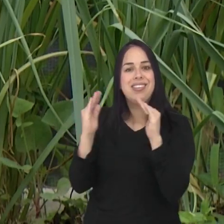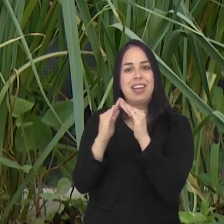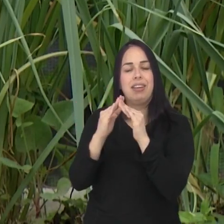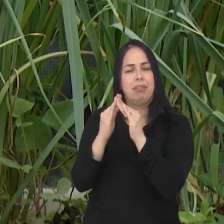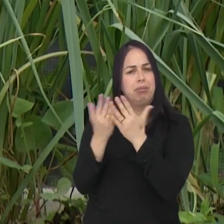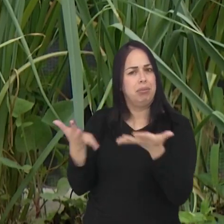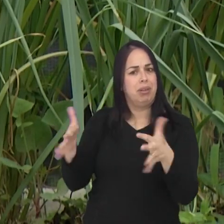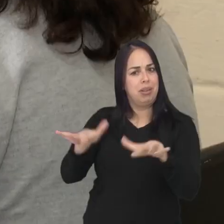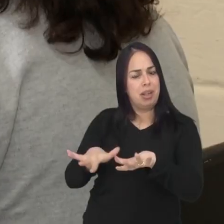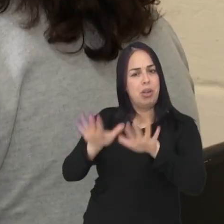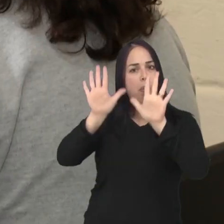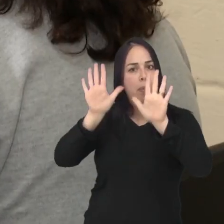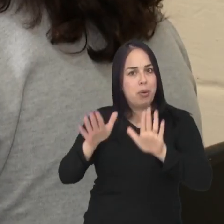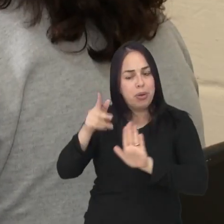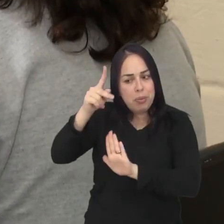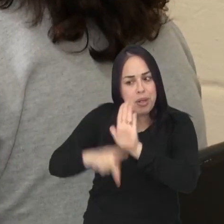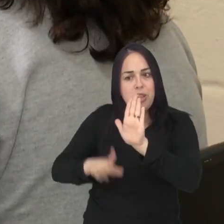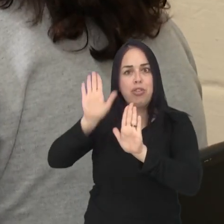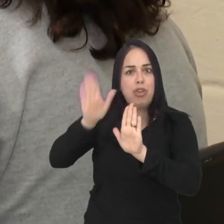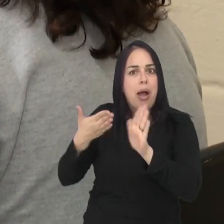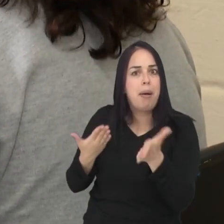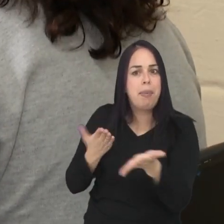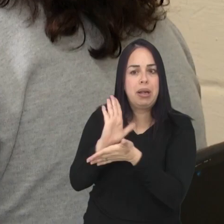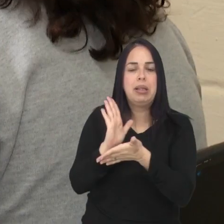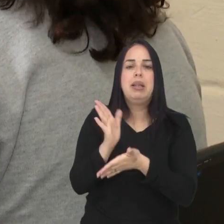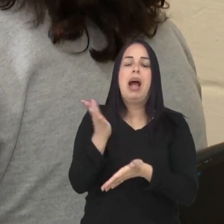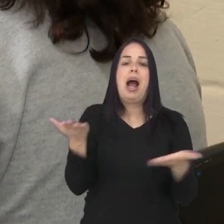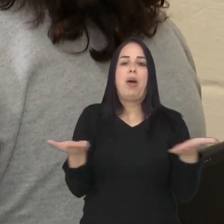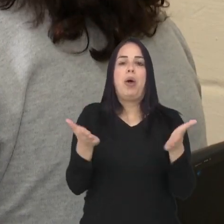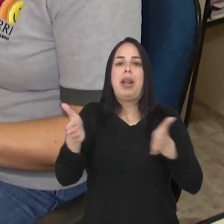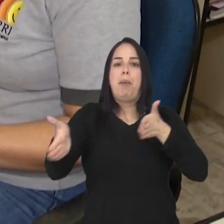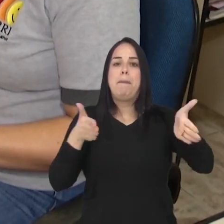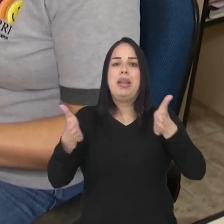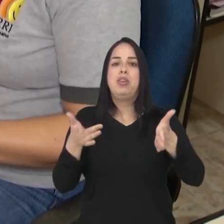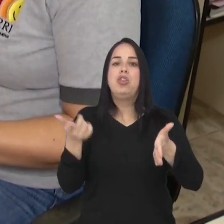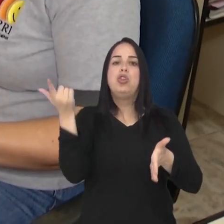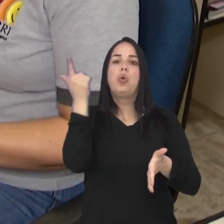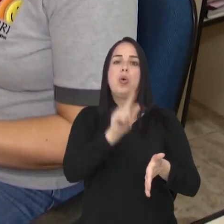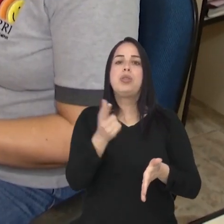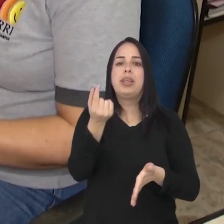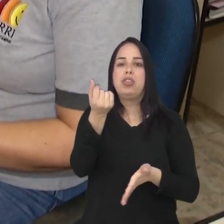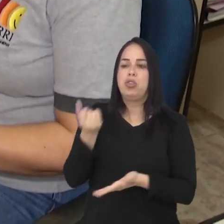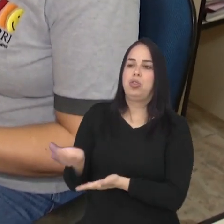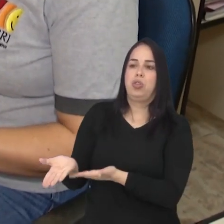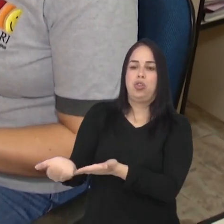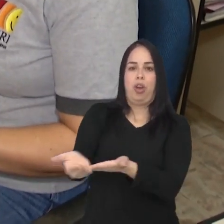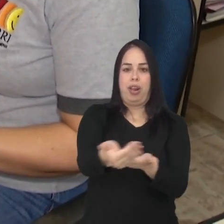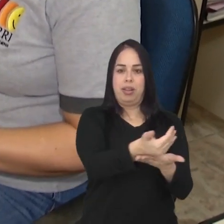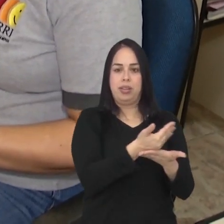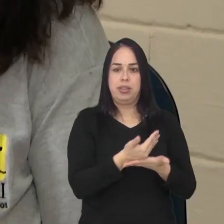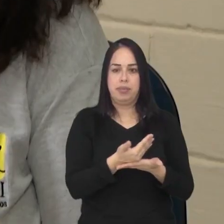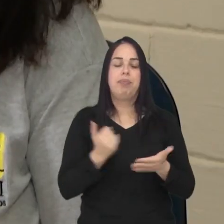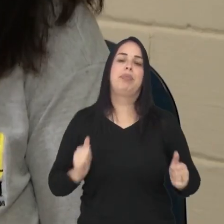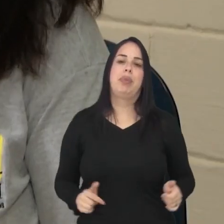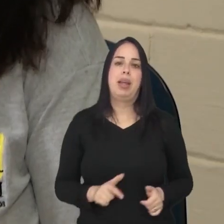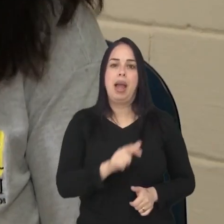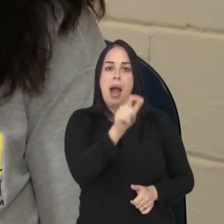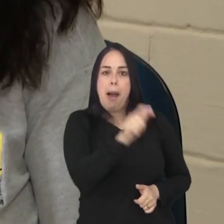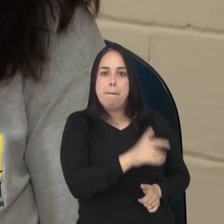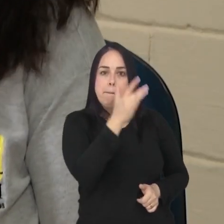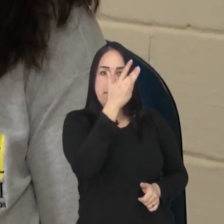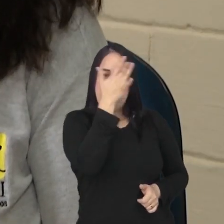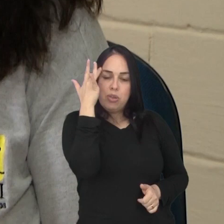casa inclusiva. O projeto já foi aprovado e está em fase de captação, esperando por doações. A